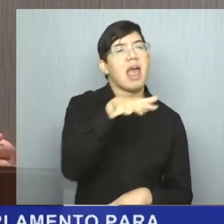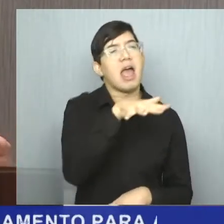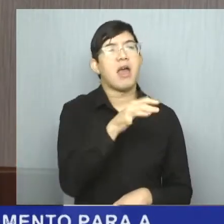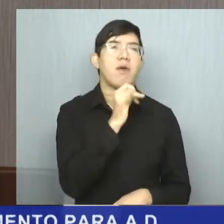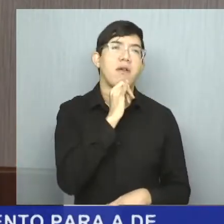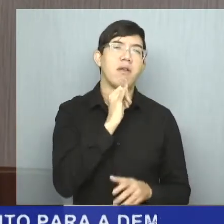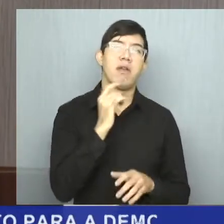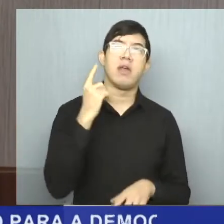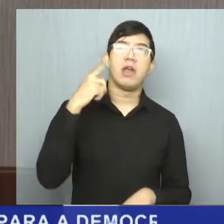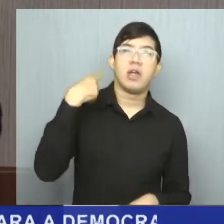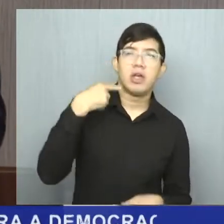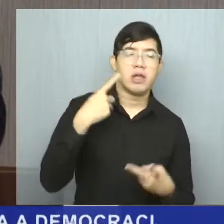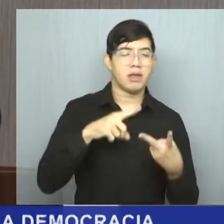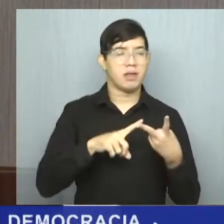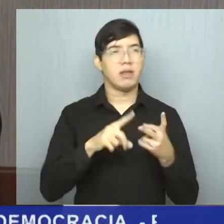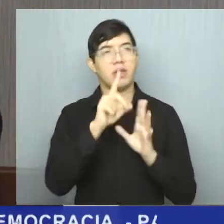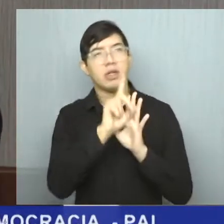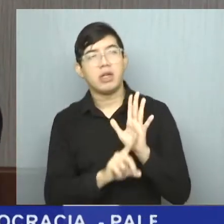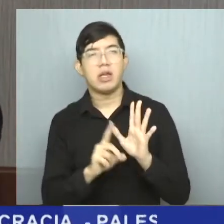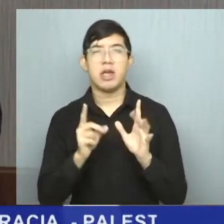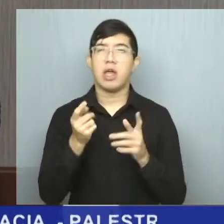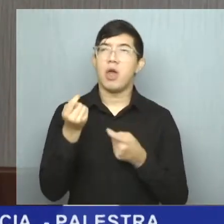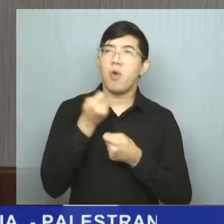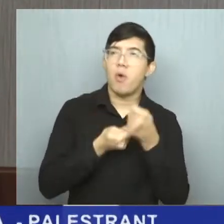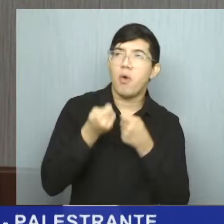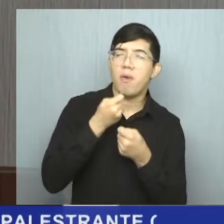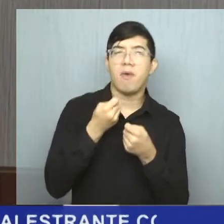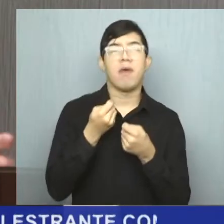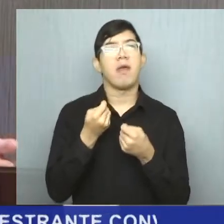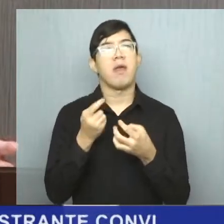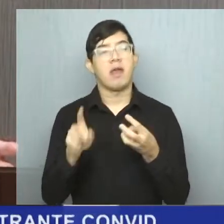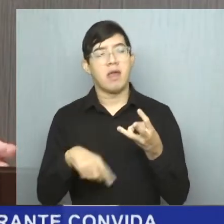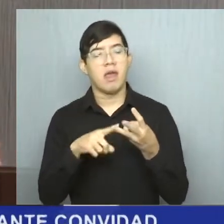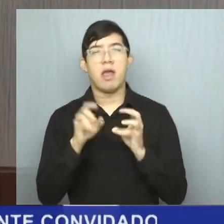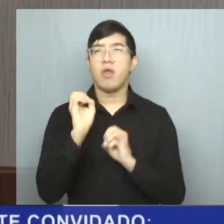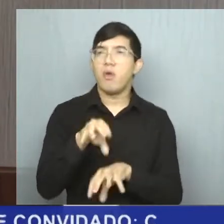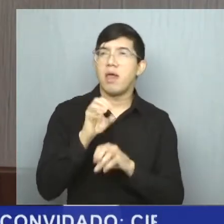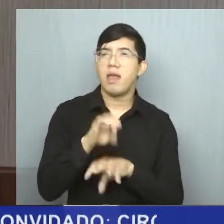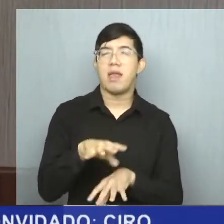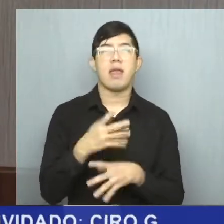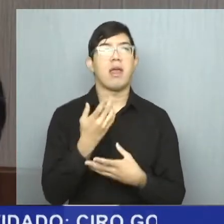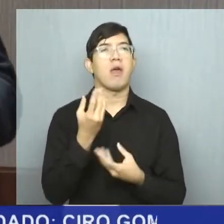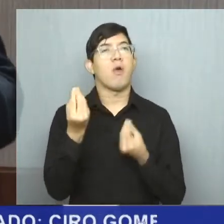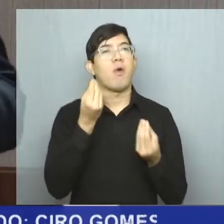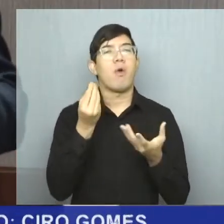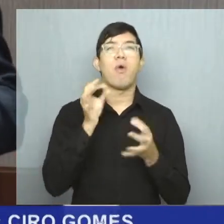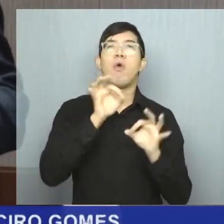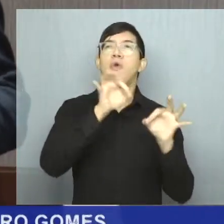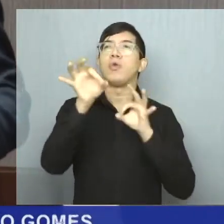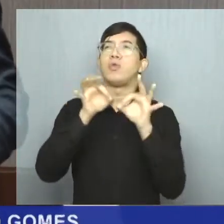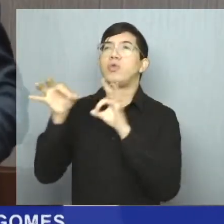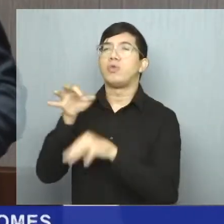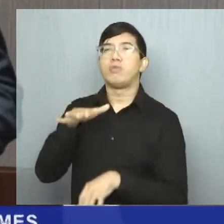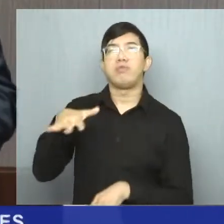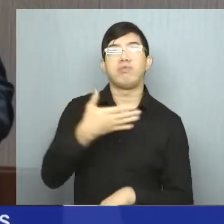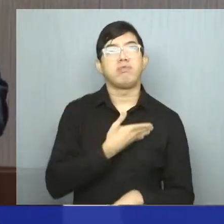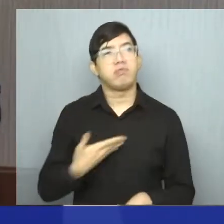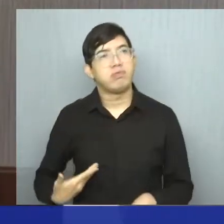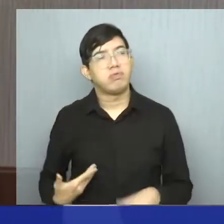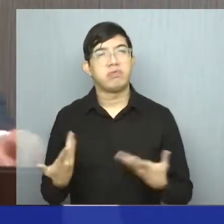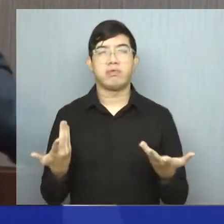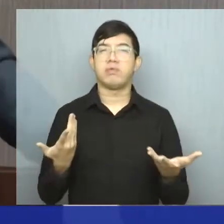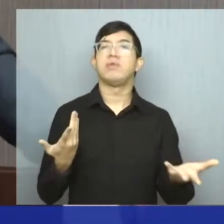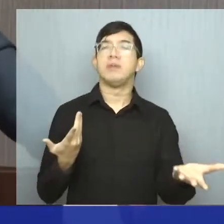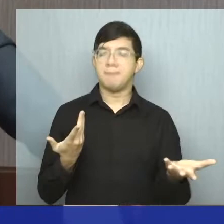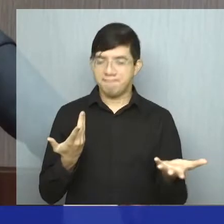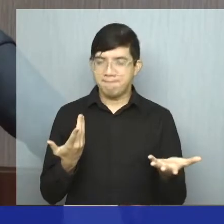direito, economia, educação, gestão pública, governança, entre outros. A